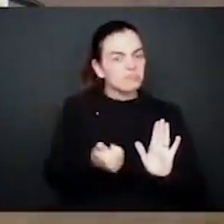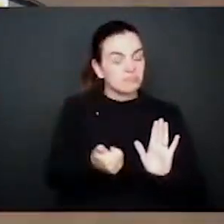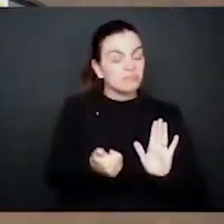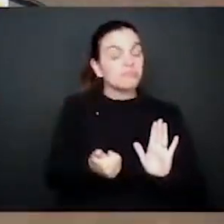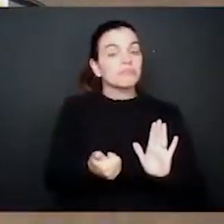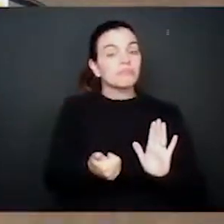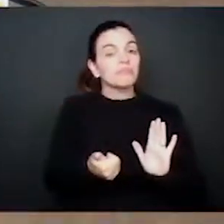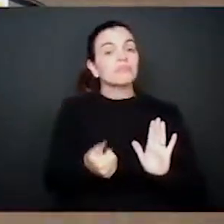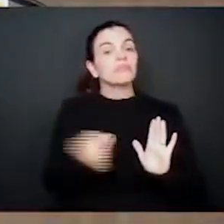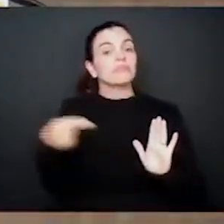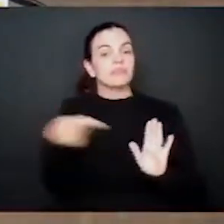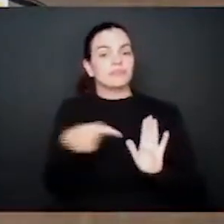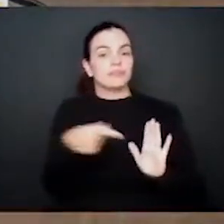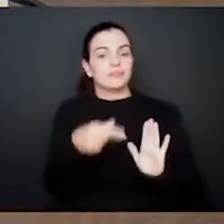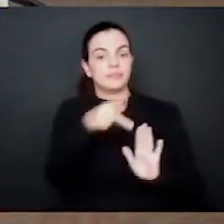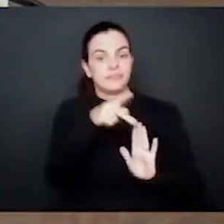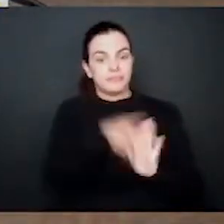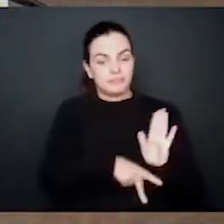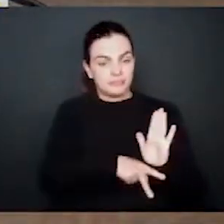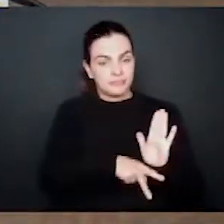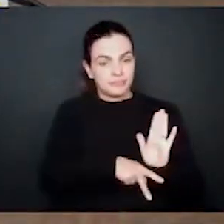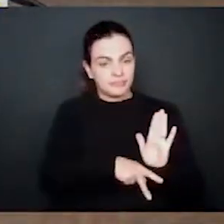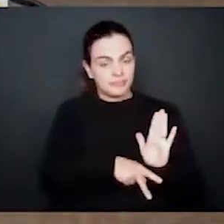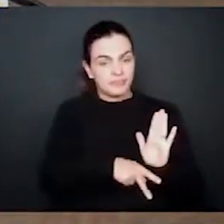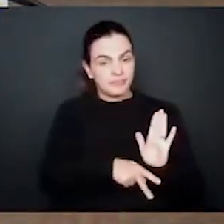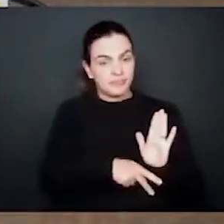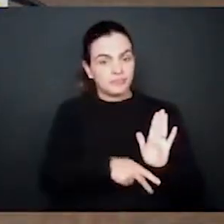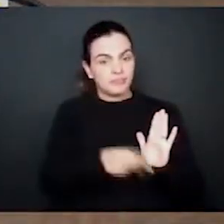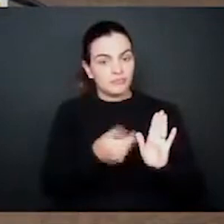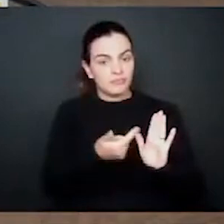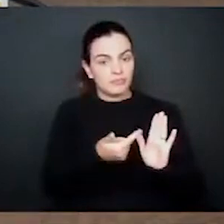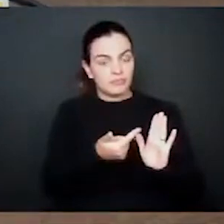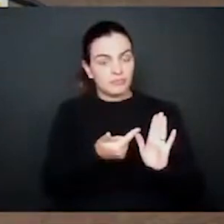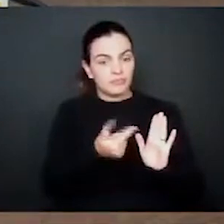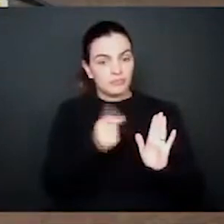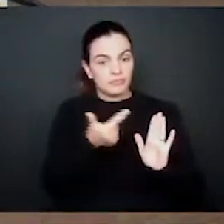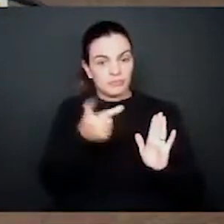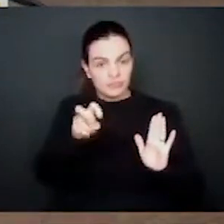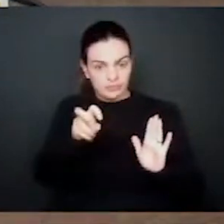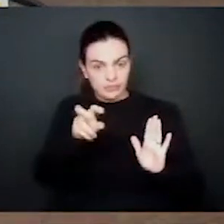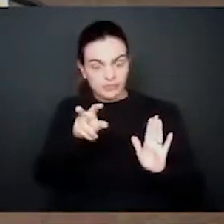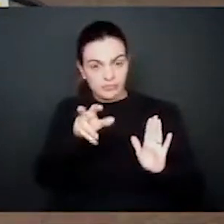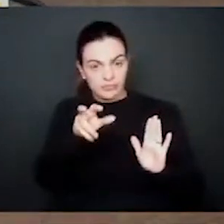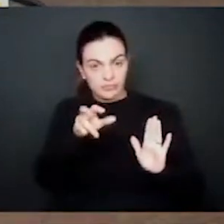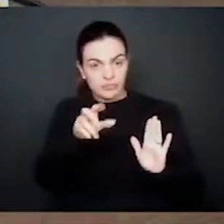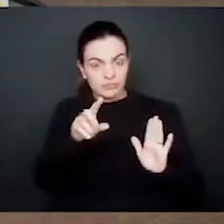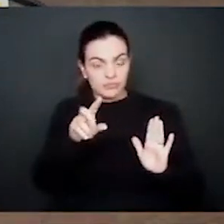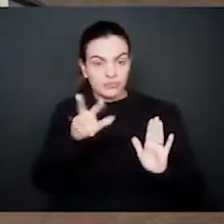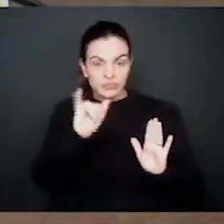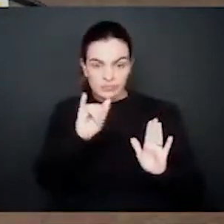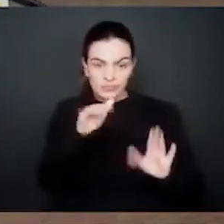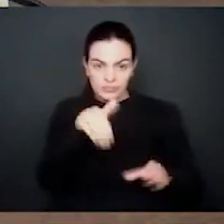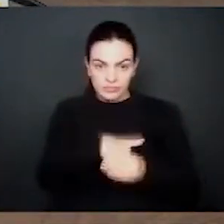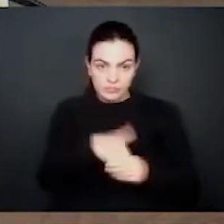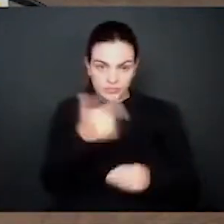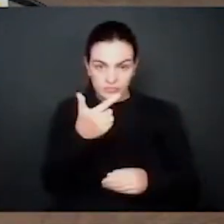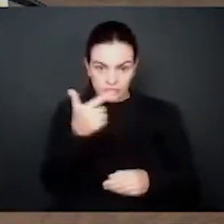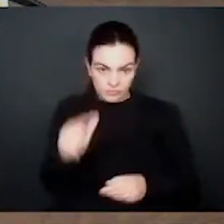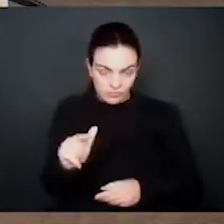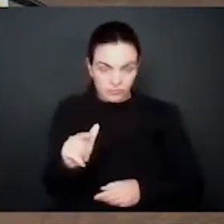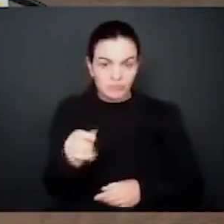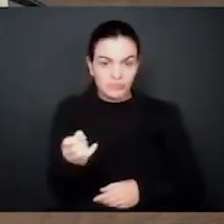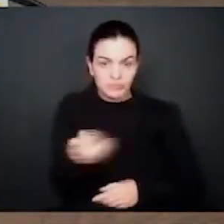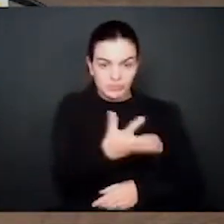agora ele sai do plano, em 2025 nós devemos votar um novo plano aqui, que ele vence o prazo dele, uma nova lei,